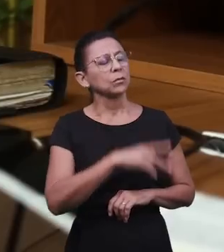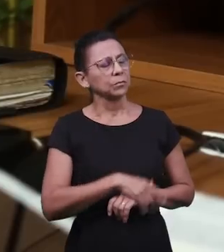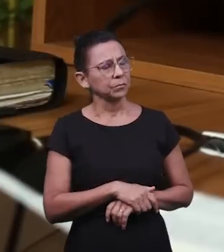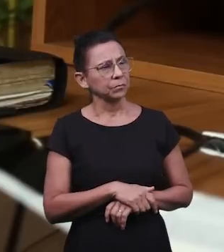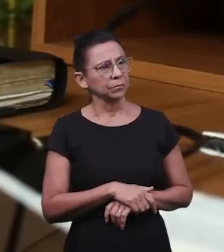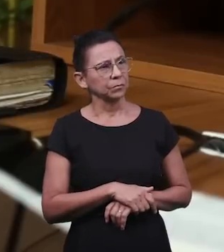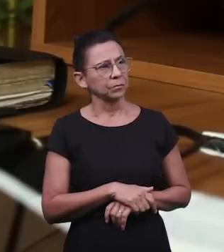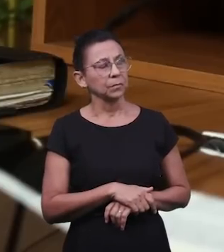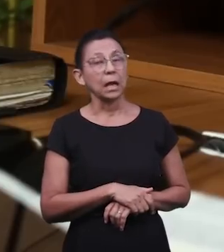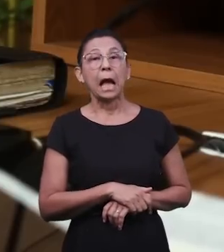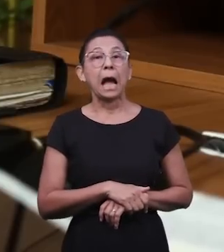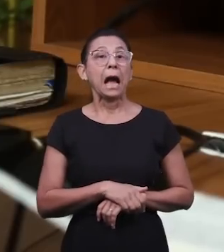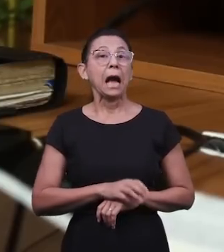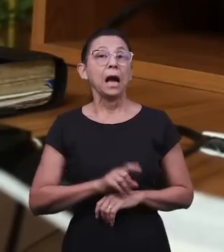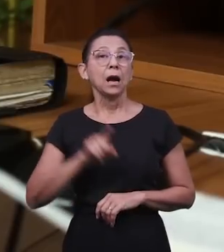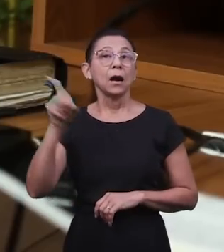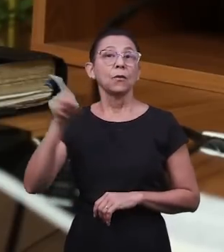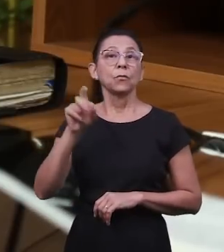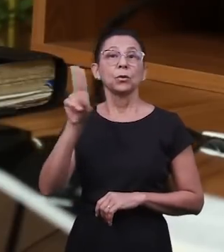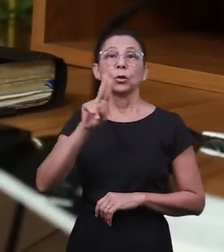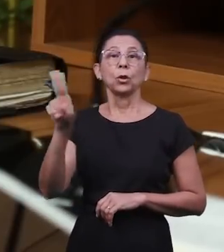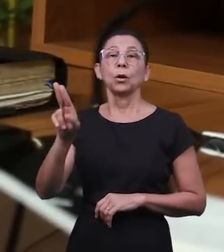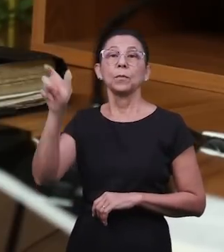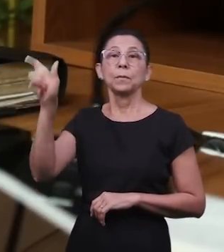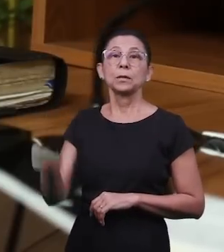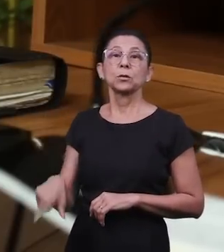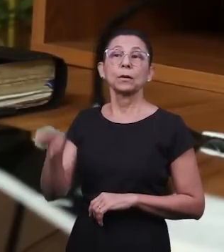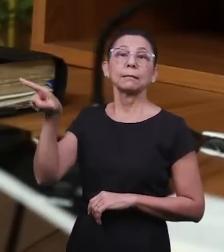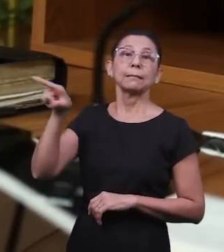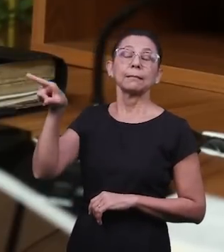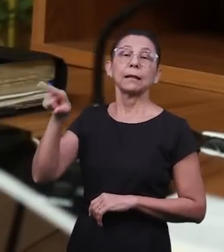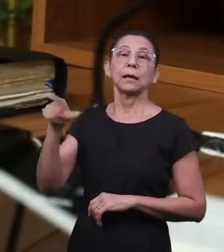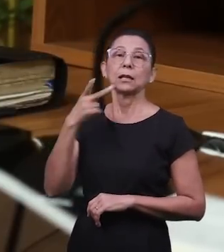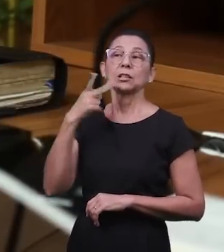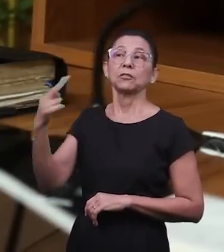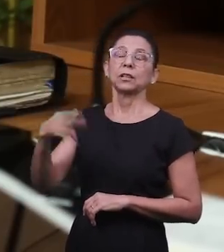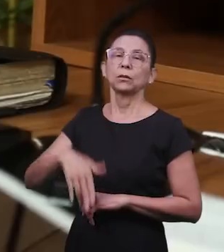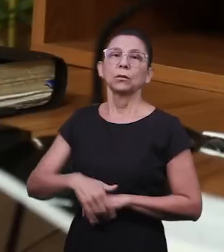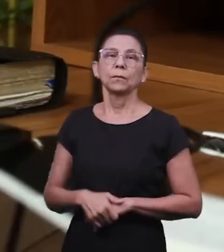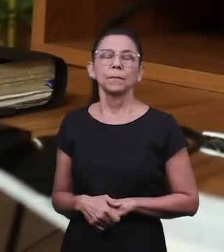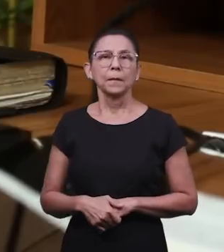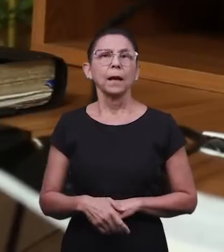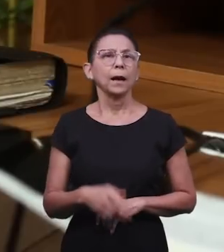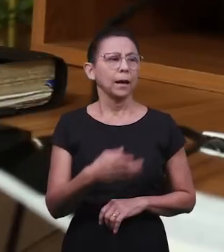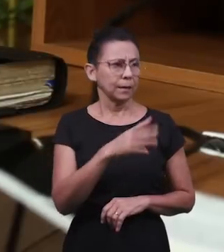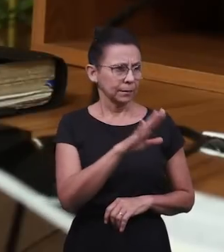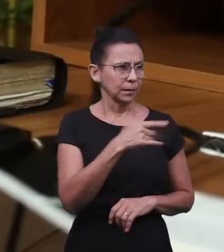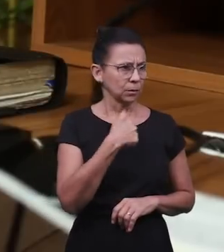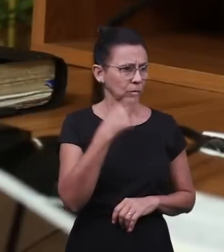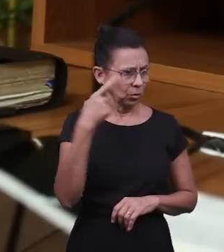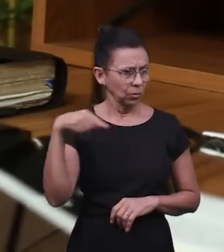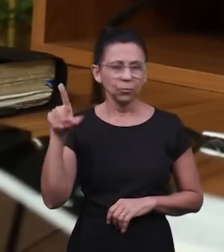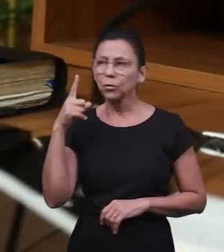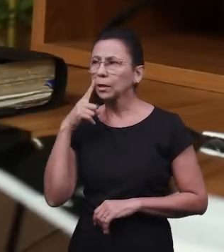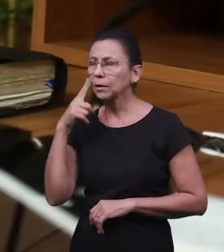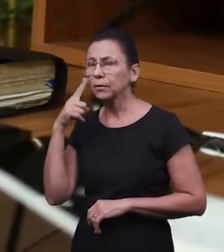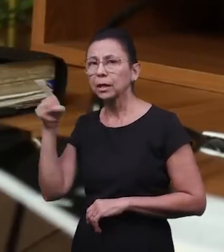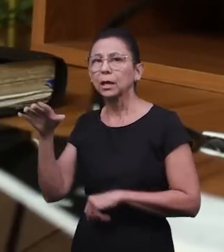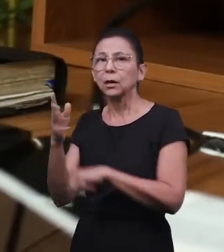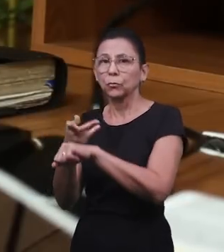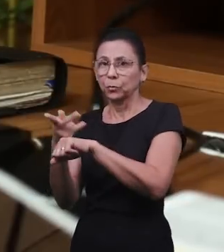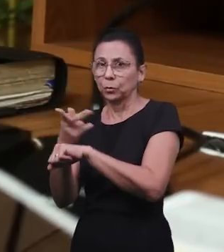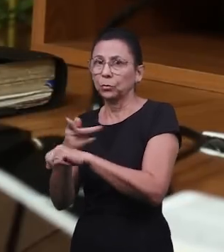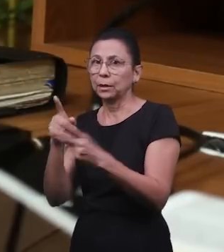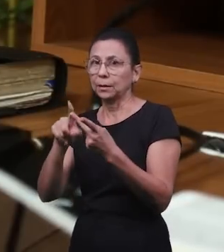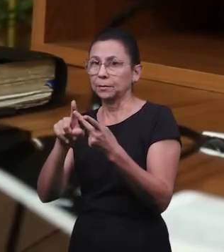fulano de tal. Aí eu falei: não, eu vou lá saber com ele. Por que que ele fez isso? Aí eu fui atrás da segunda pessoa.